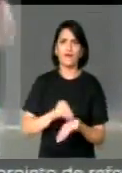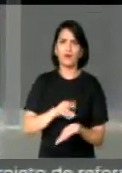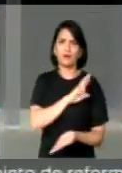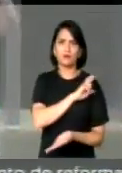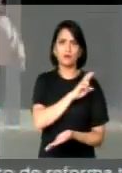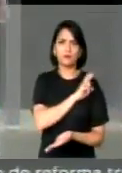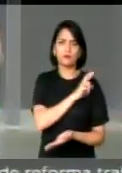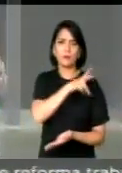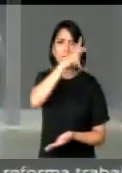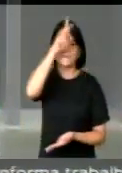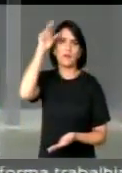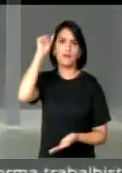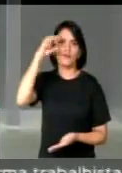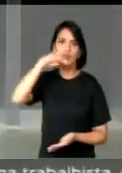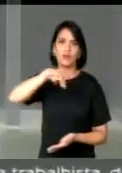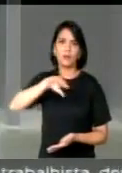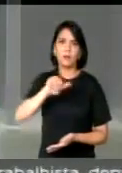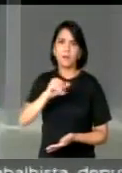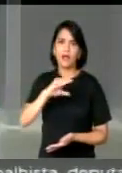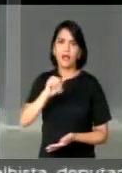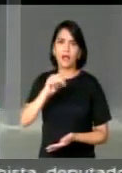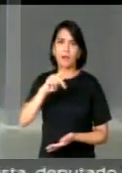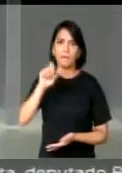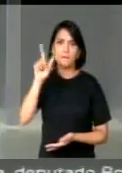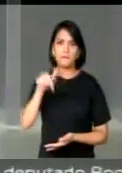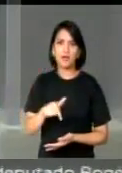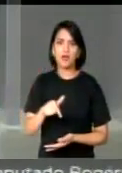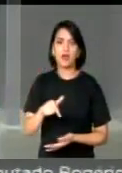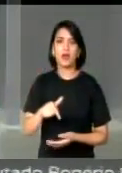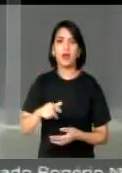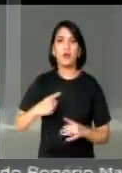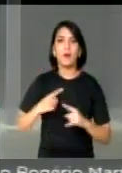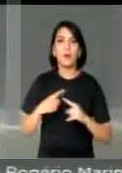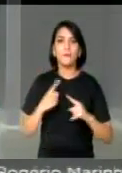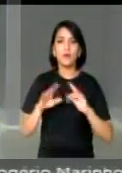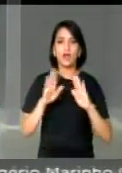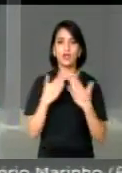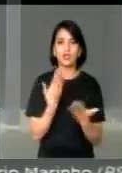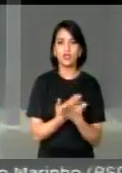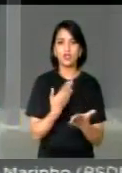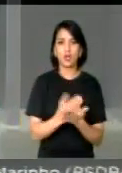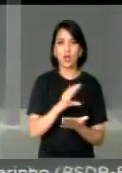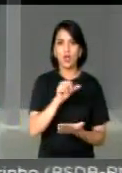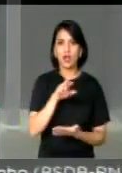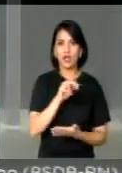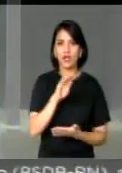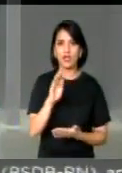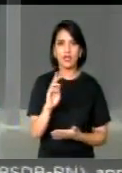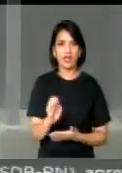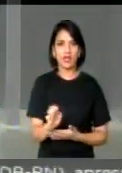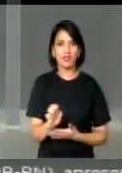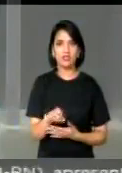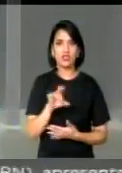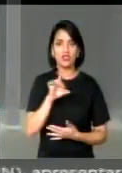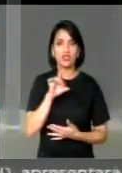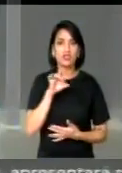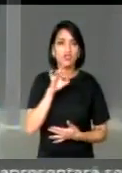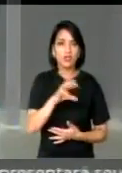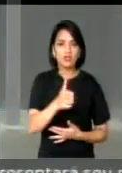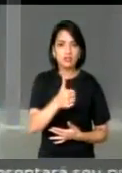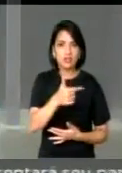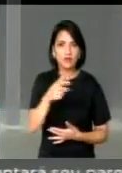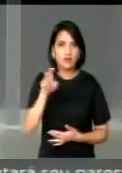A capital tem apenas 1.381 vagas de creches, só 125 em creche